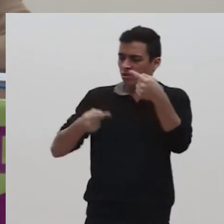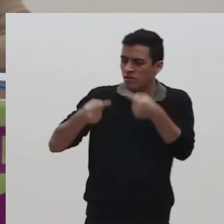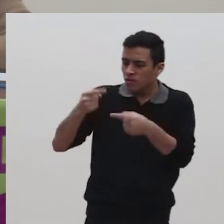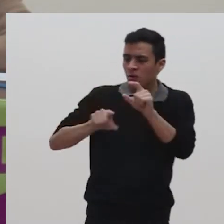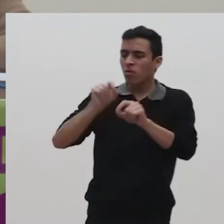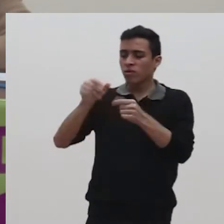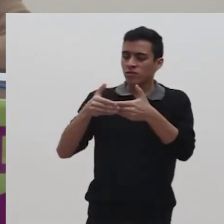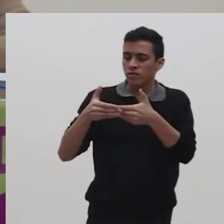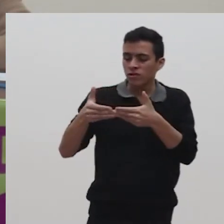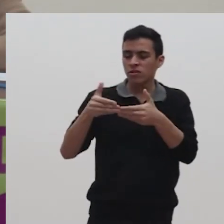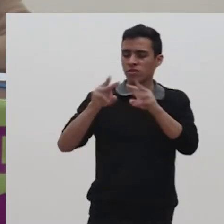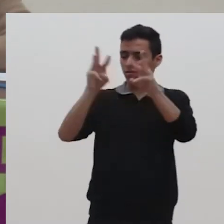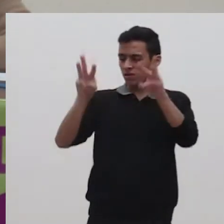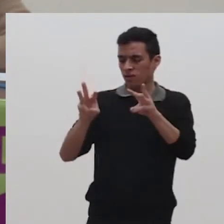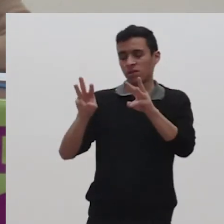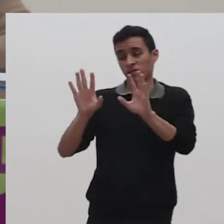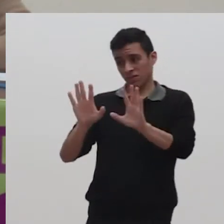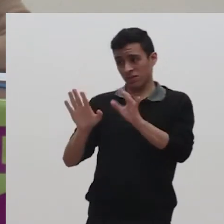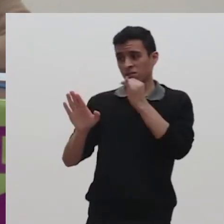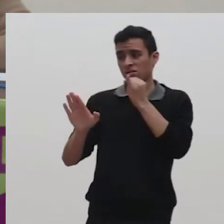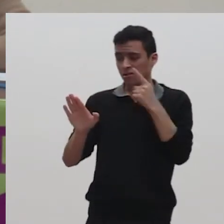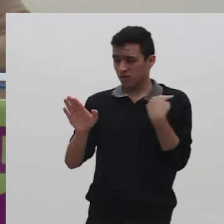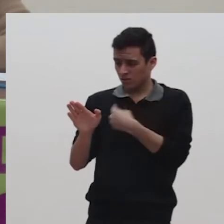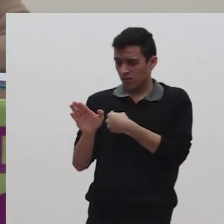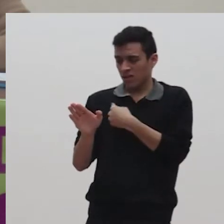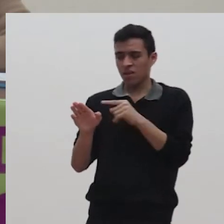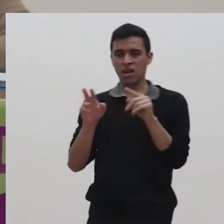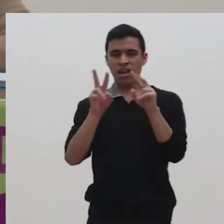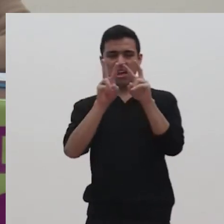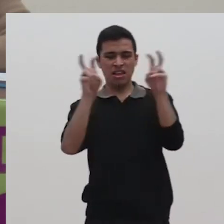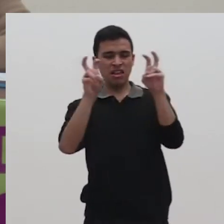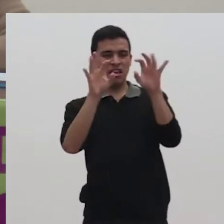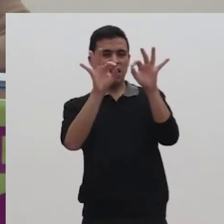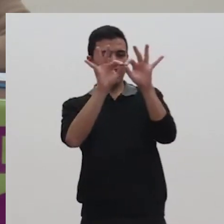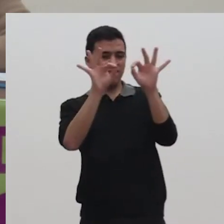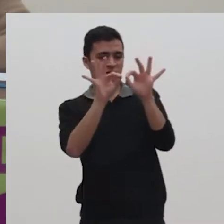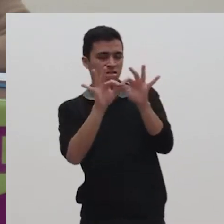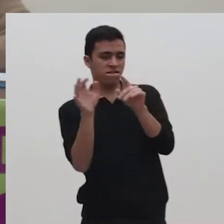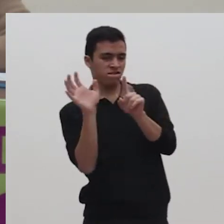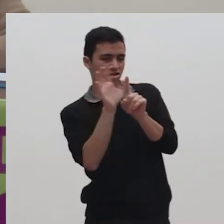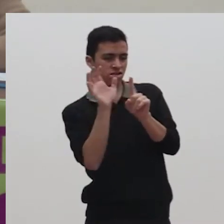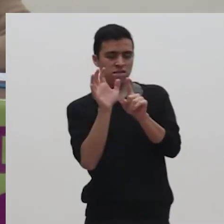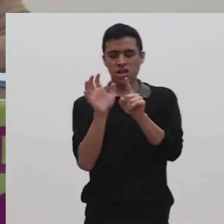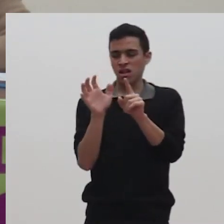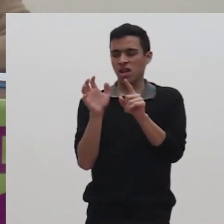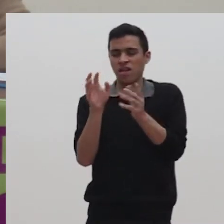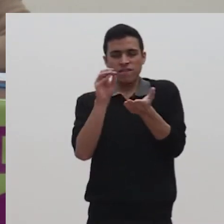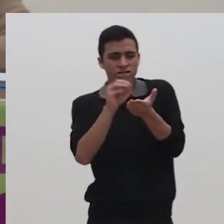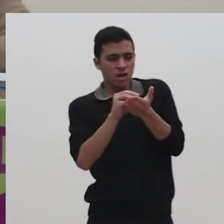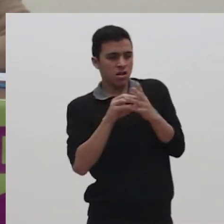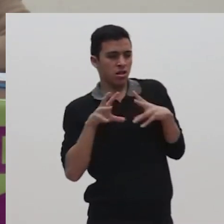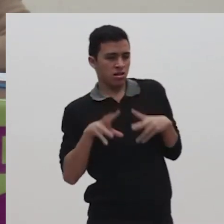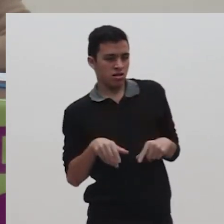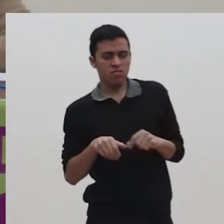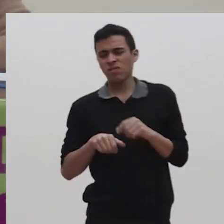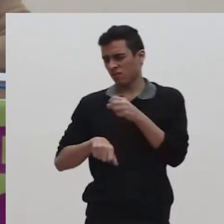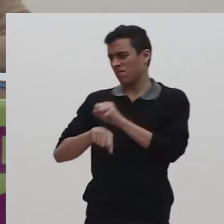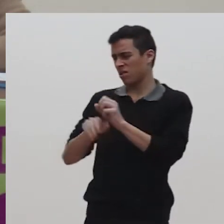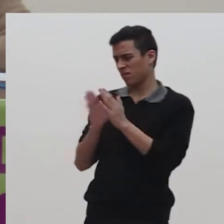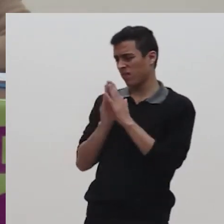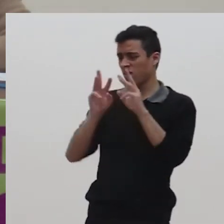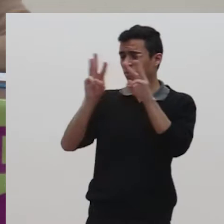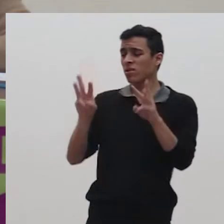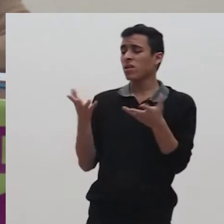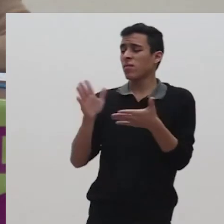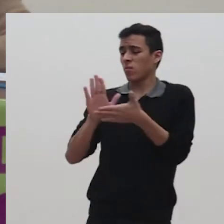que vai ser a universidade. Então, assim, vamos deixar de jogar essas cascas de banana, ficar falando de falta de transparência, esse tipo de indireta. A universidade quer ouvir